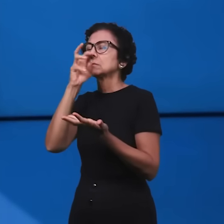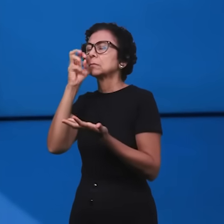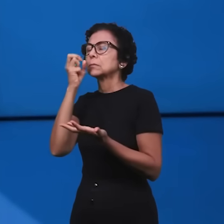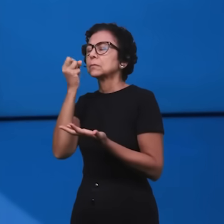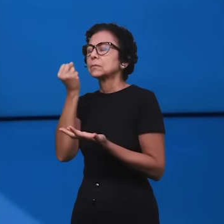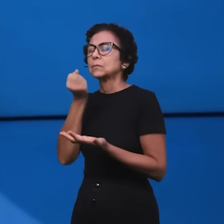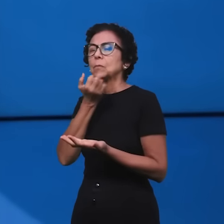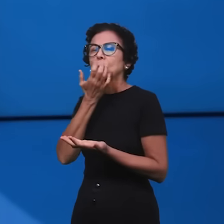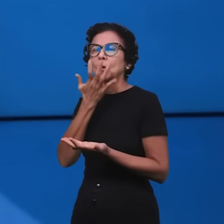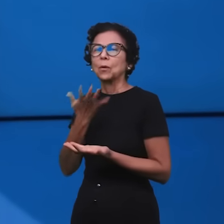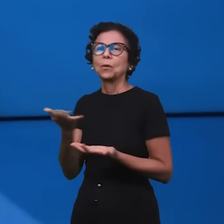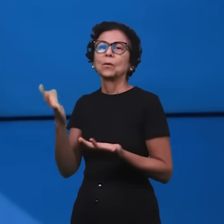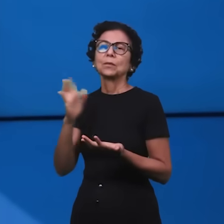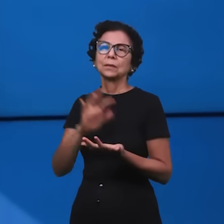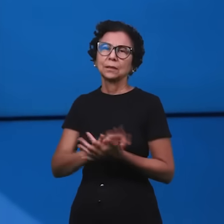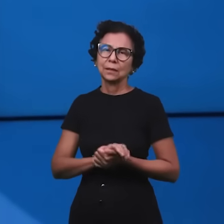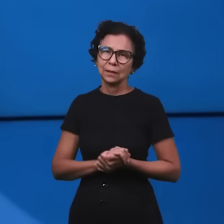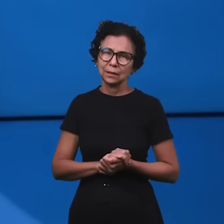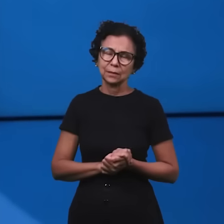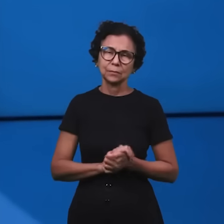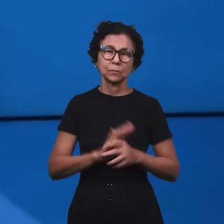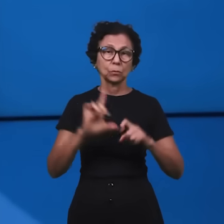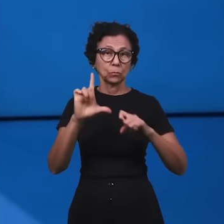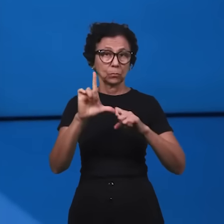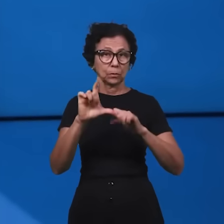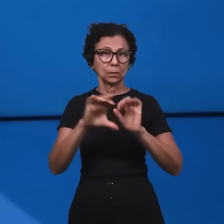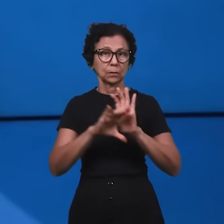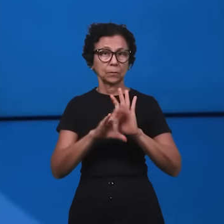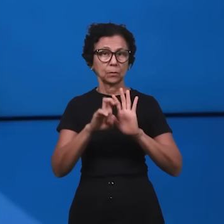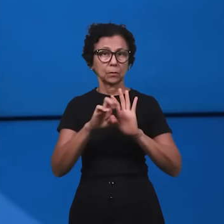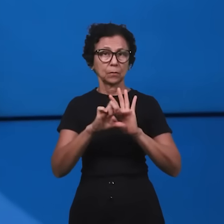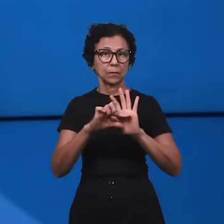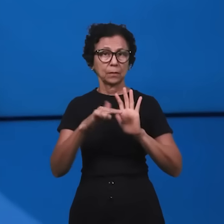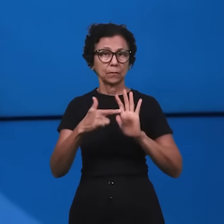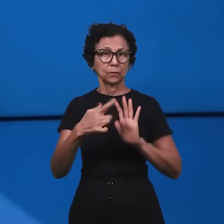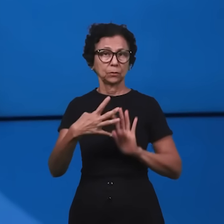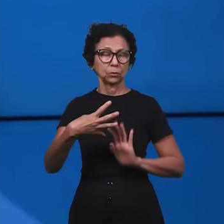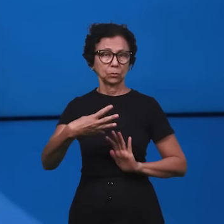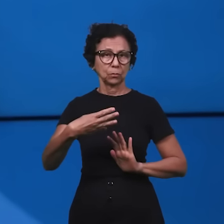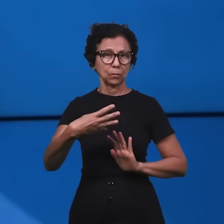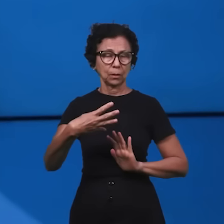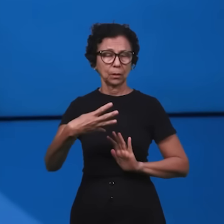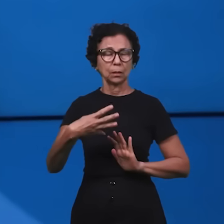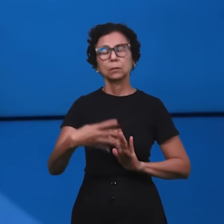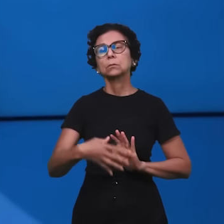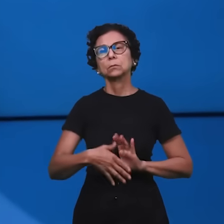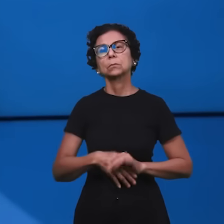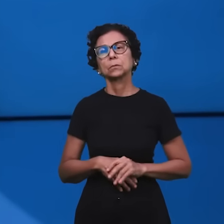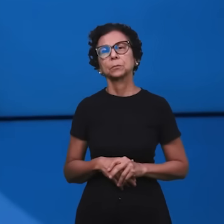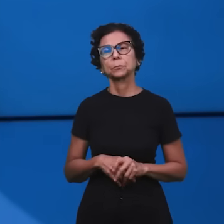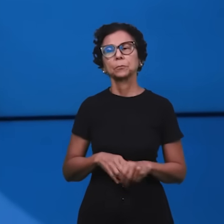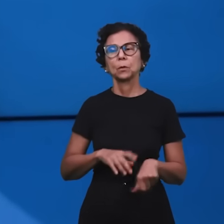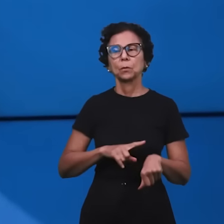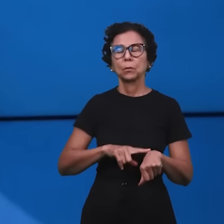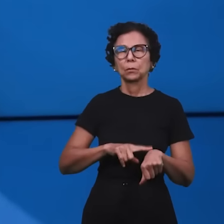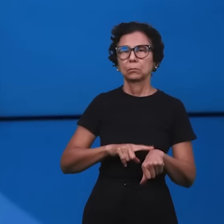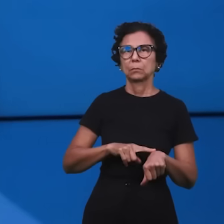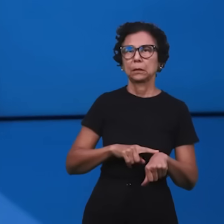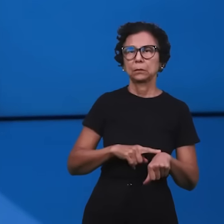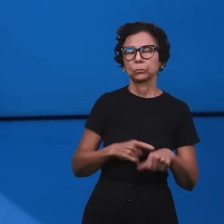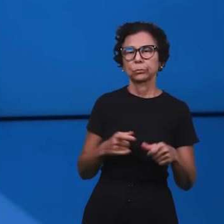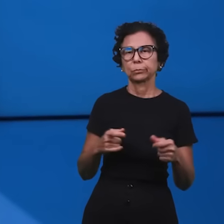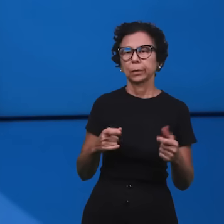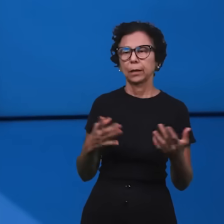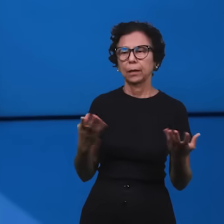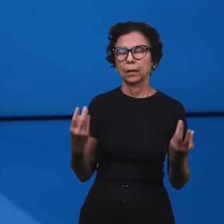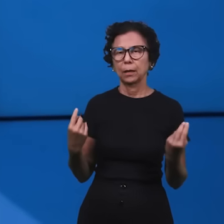cheiro suave. Foi o caso que a irmã citou, né, de Lucas capítulo 5, verso 24, naquele momento ali, né, em